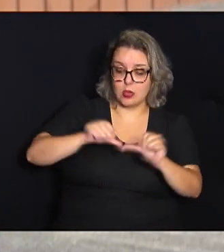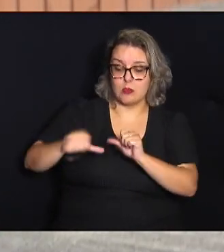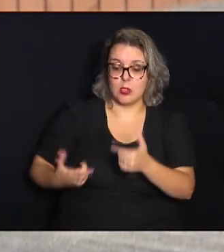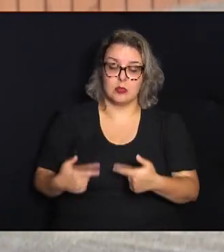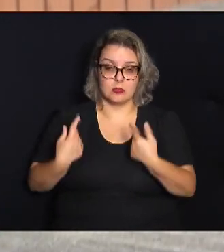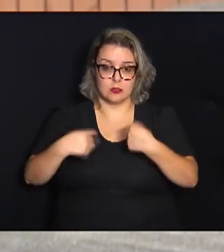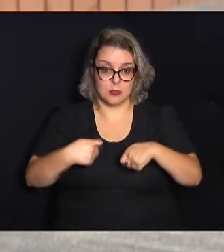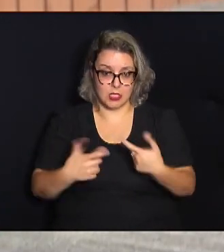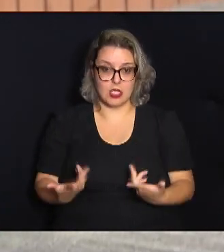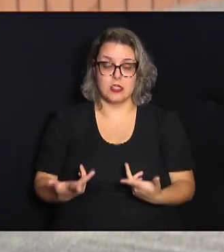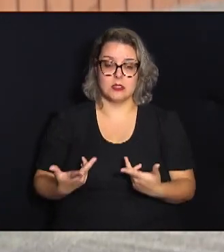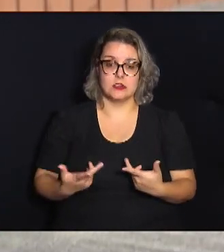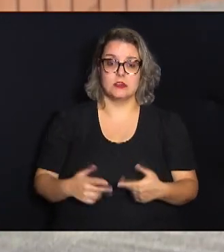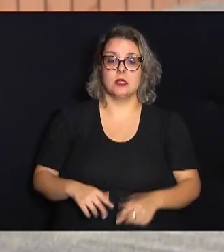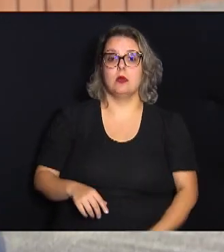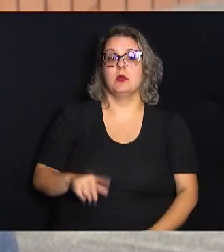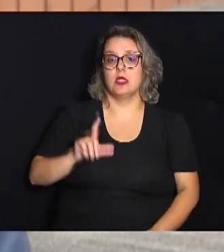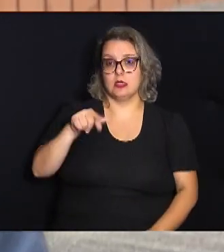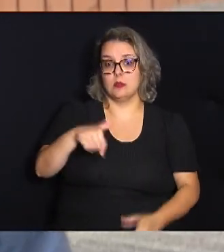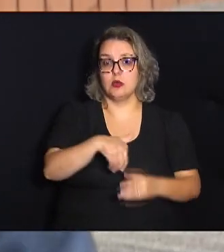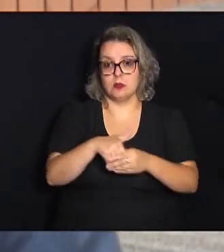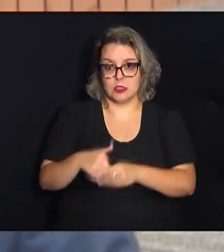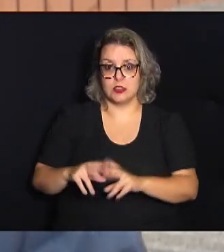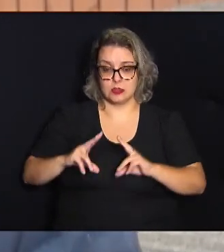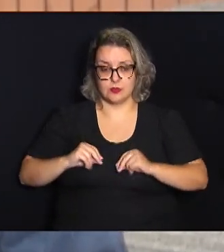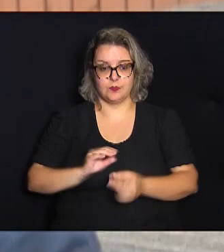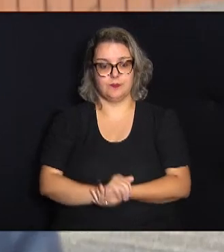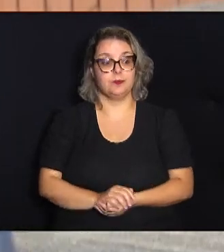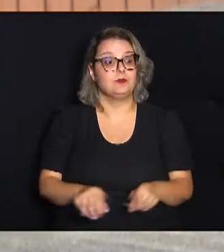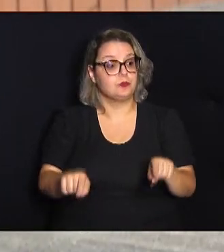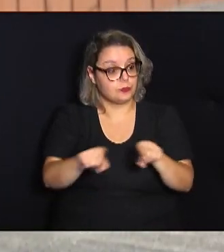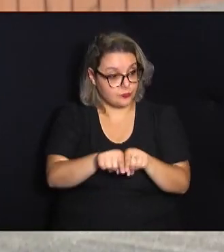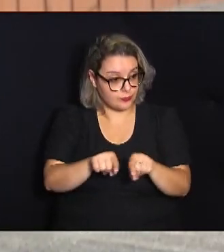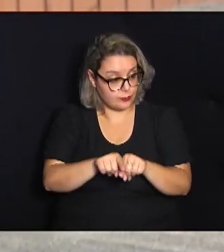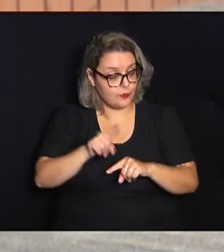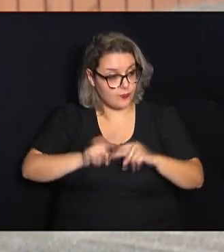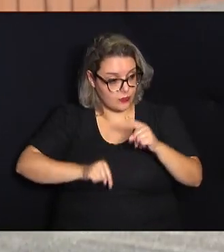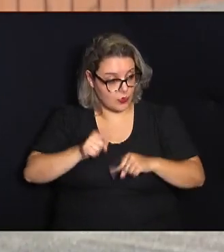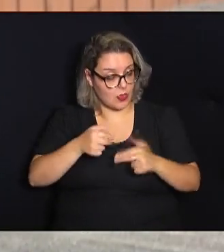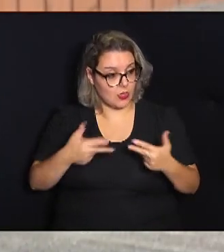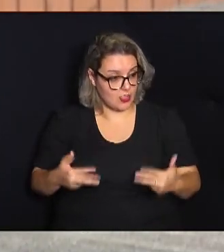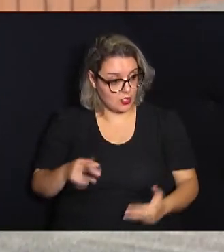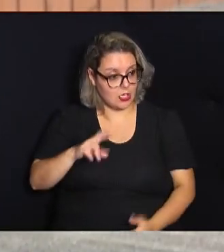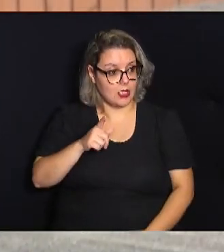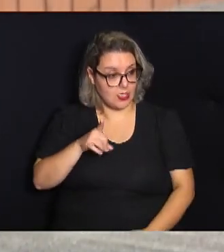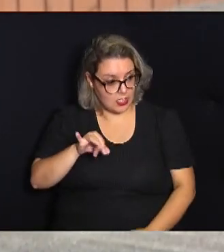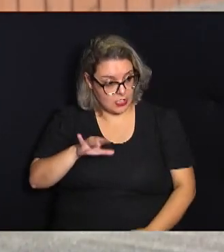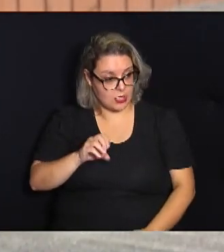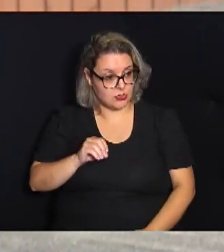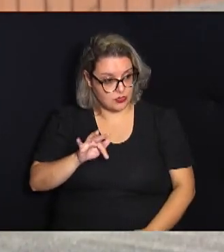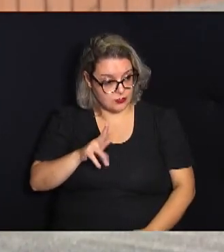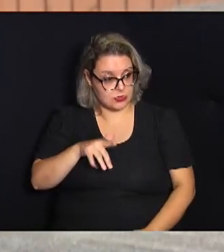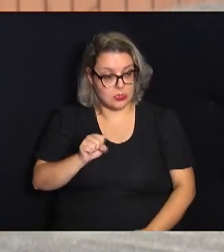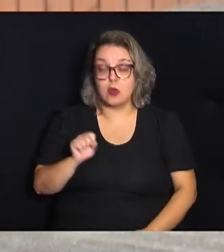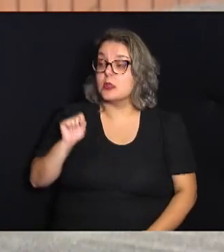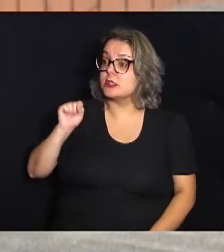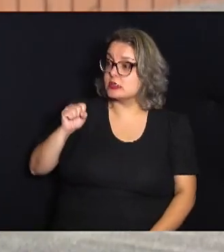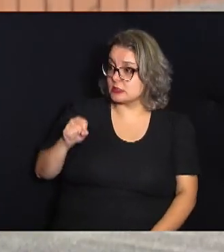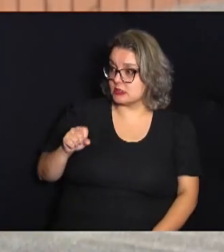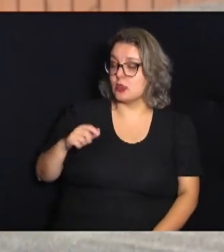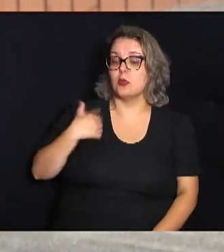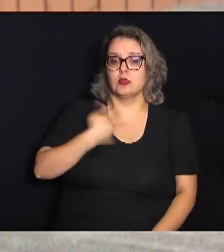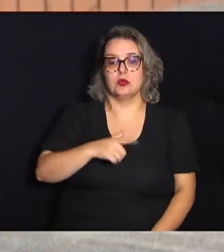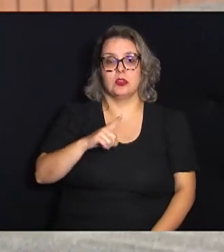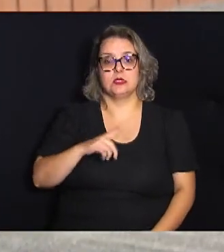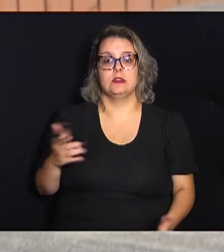e para que venha para a votação do mérito. Inclusive equipamentos de radiodifusão, vereador. Isso. O que nós temos hoje,